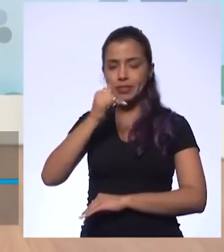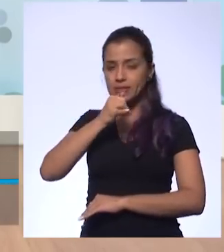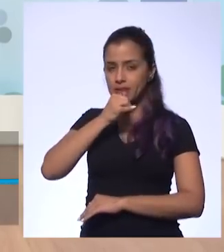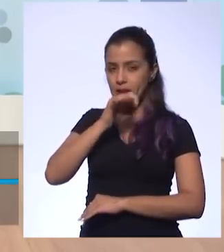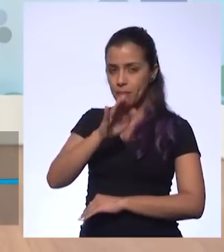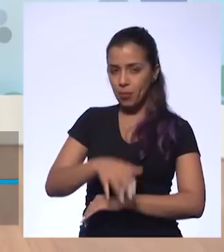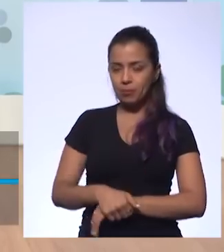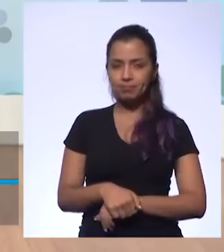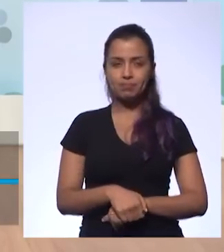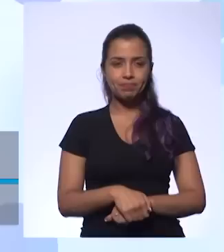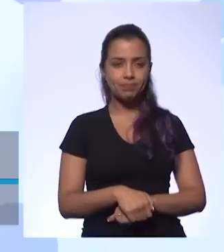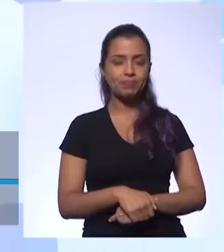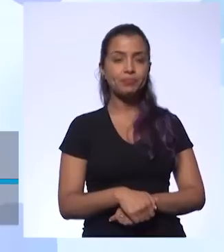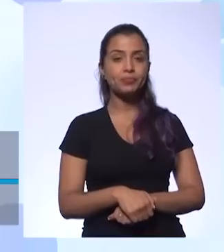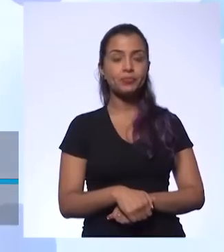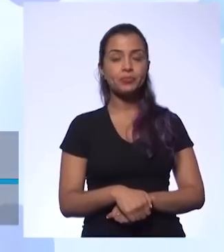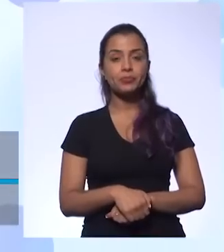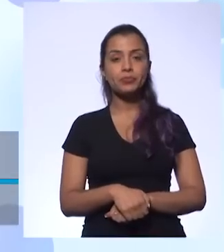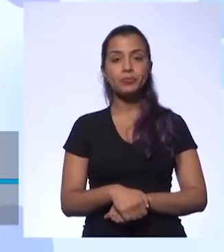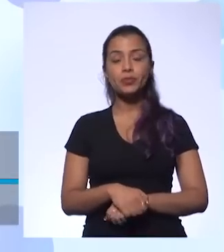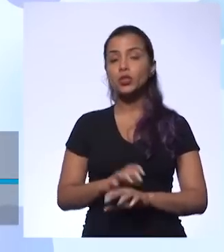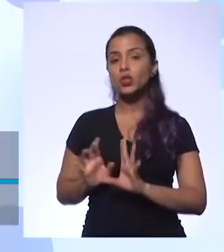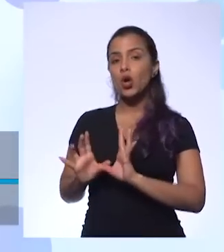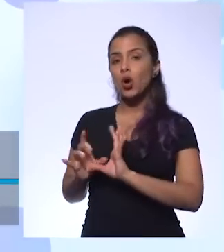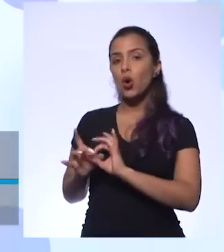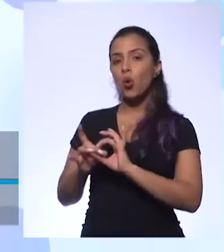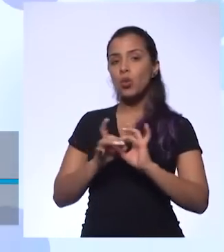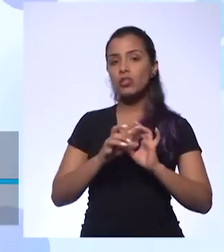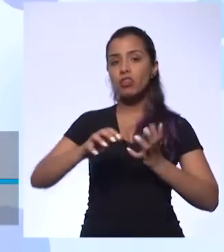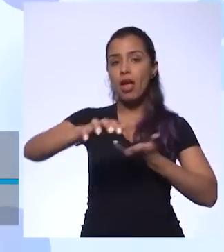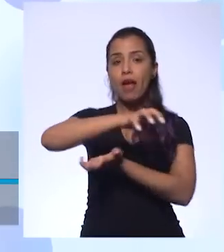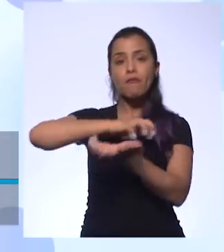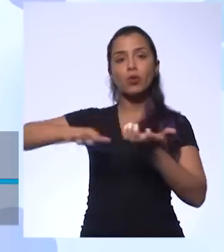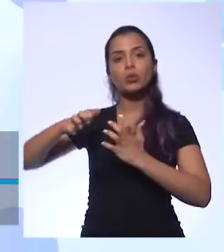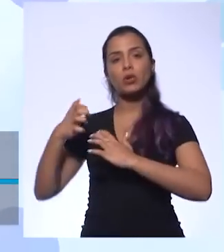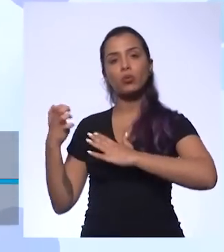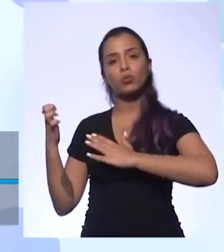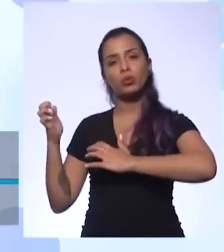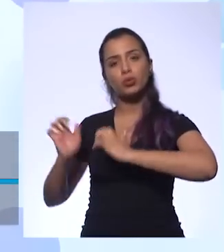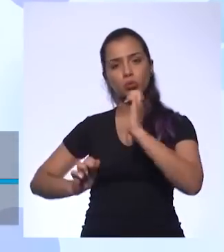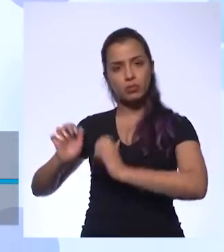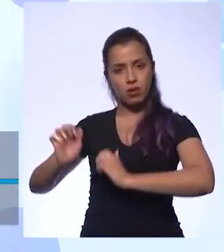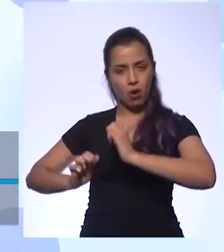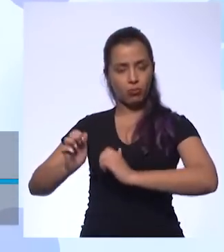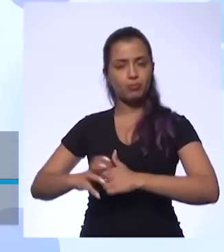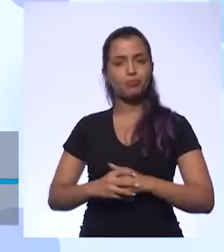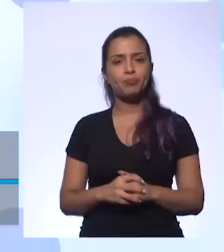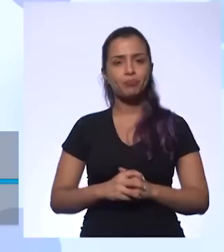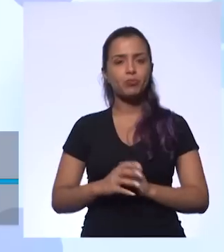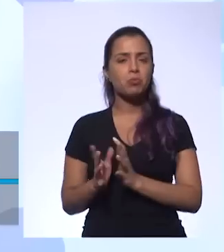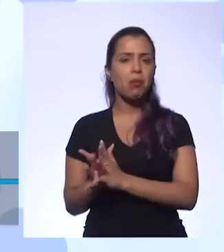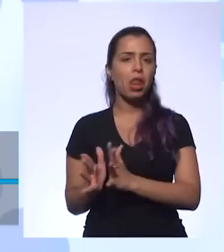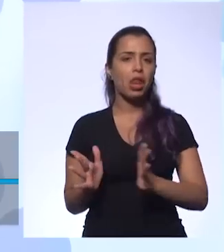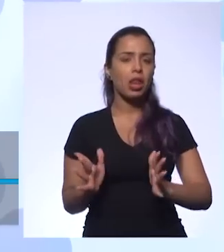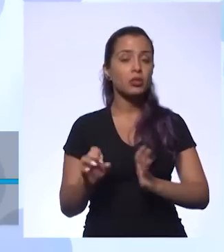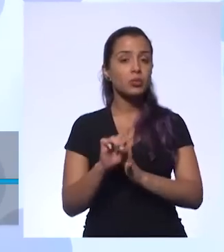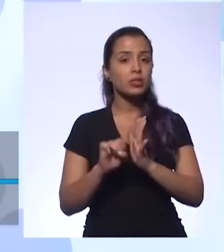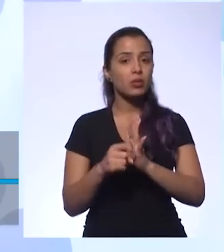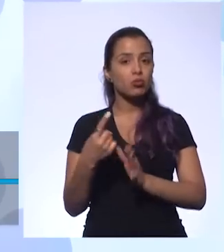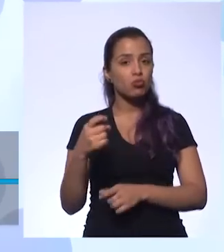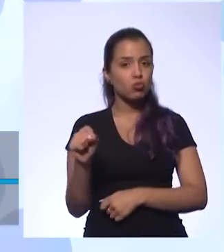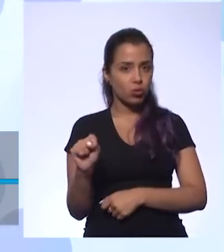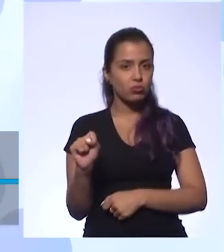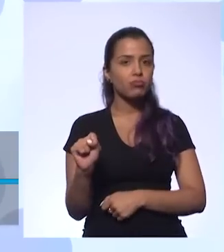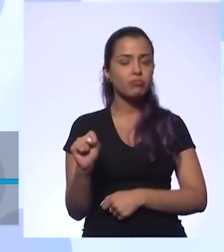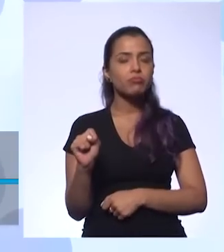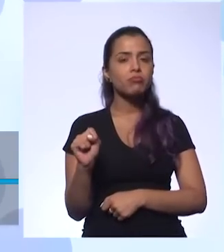mudando. Amorecos, eu vou pegar aqui o contexto de Revolução Industrial. Aconteceu aí durante todo o século XVIII. Revolução Industrial,